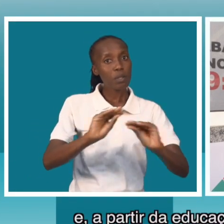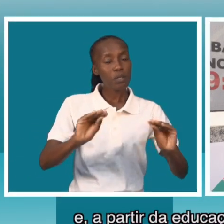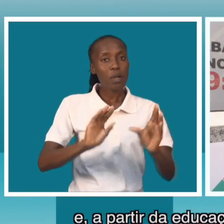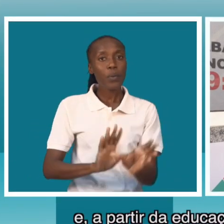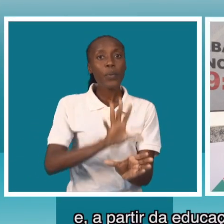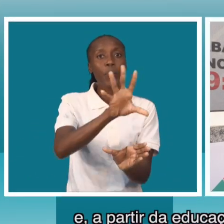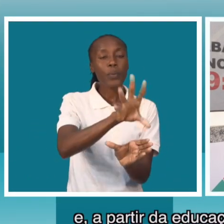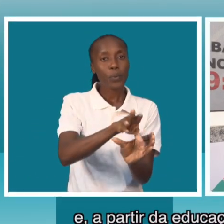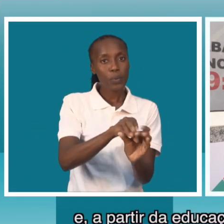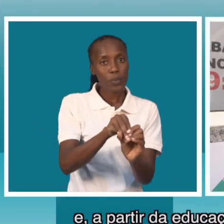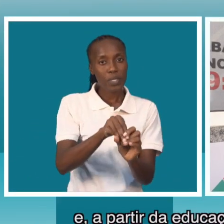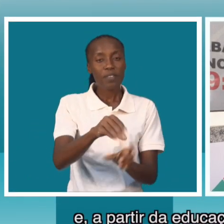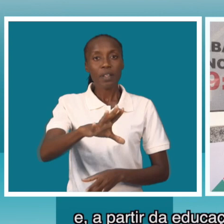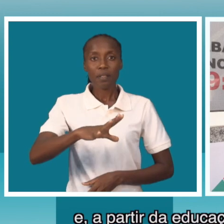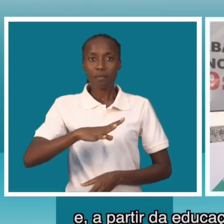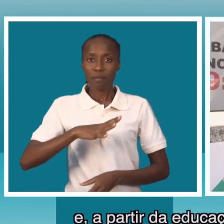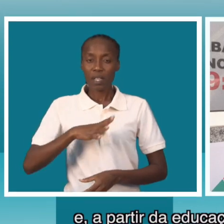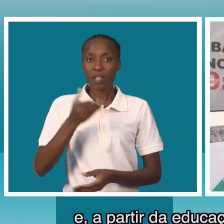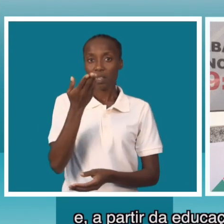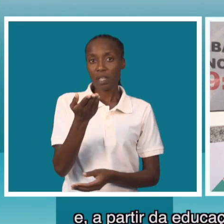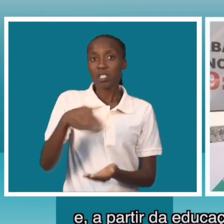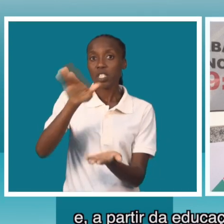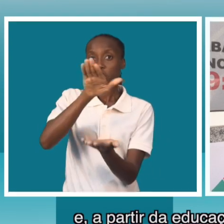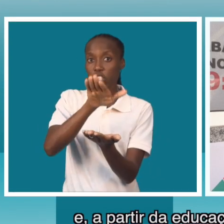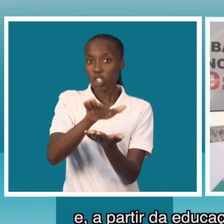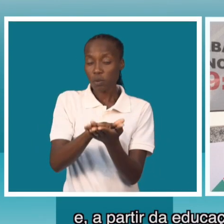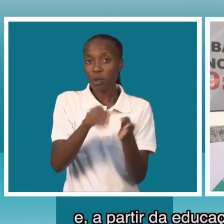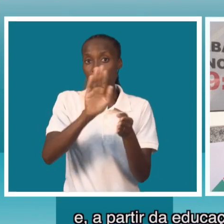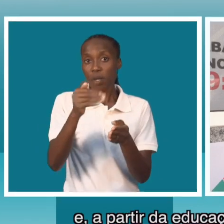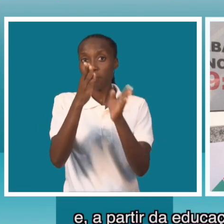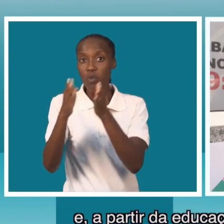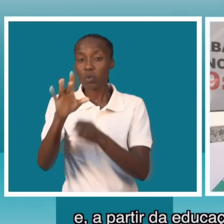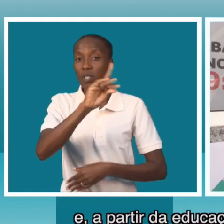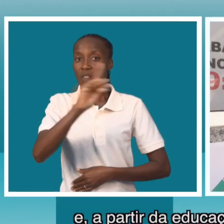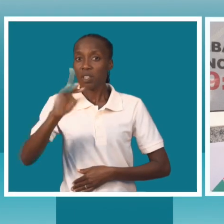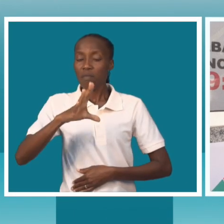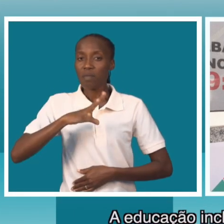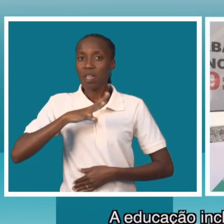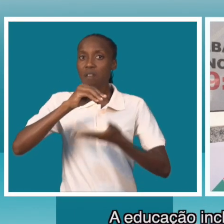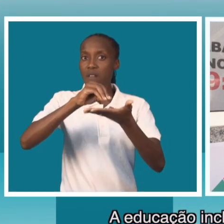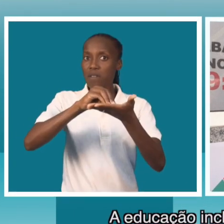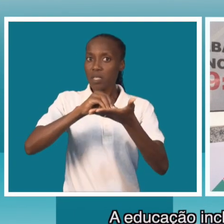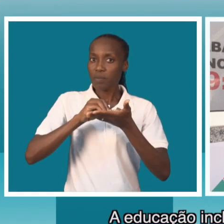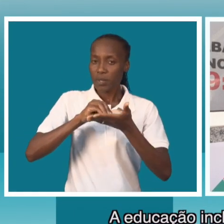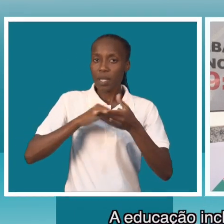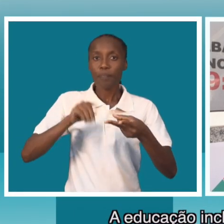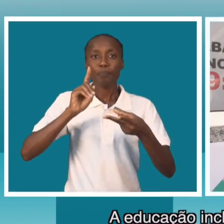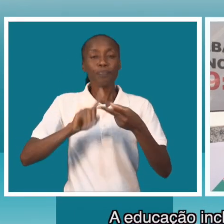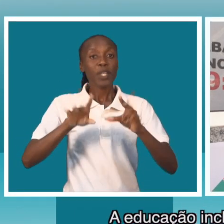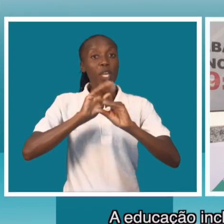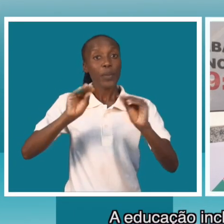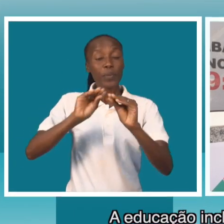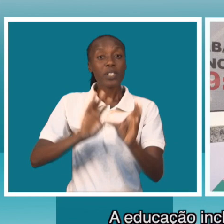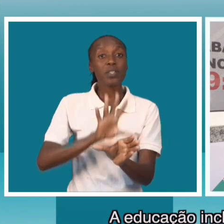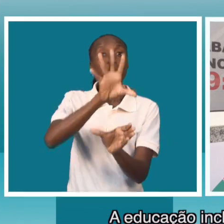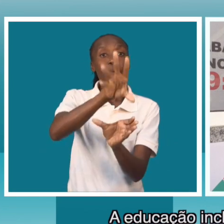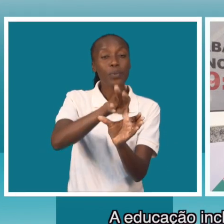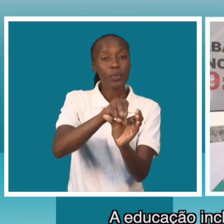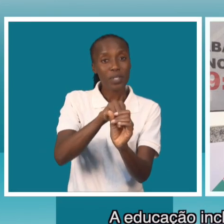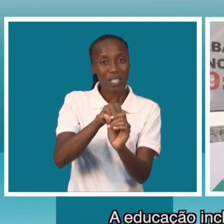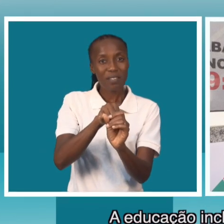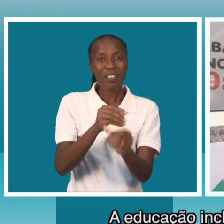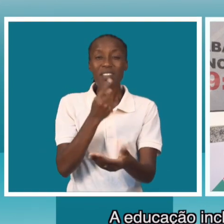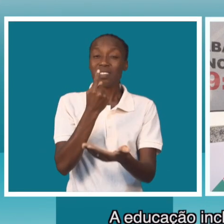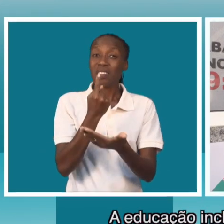há este espaço para que as pessoas com deficiência tenham acessibilidade. A educação inclusiva é um veículo